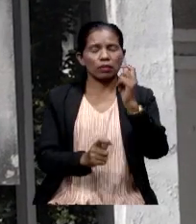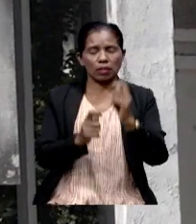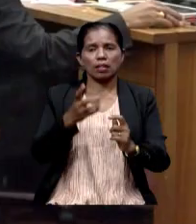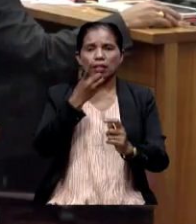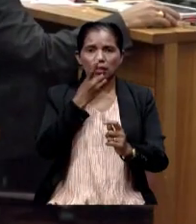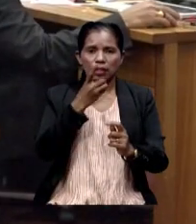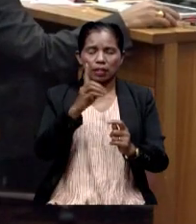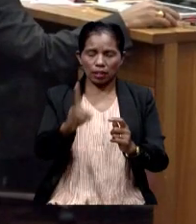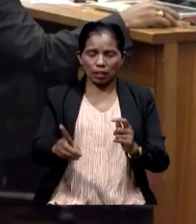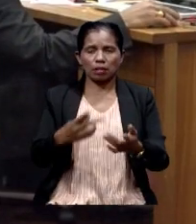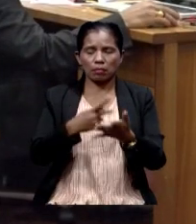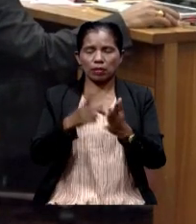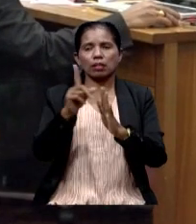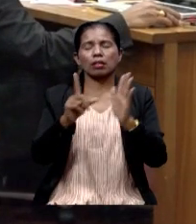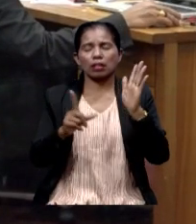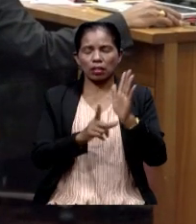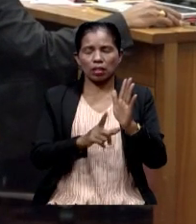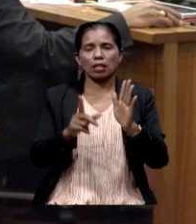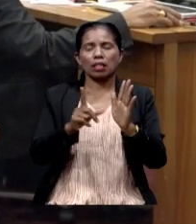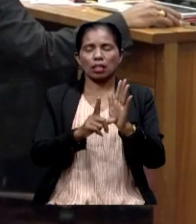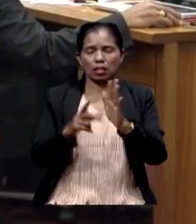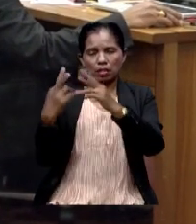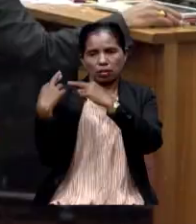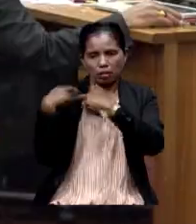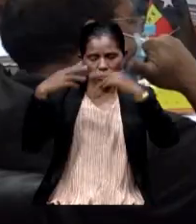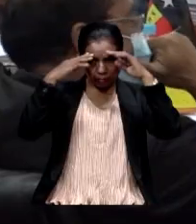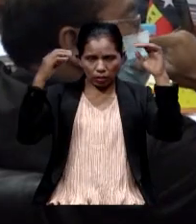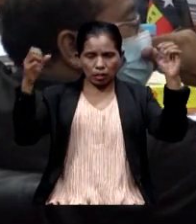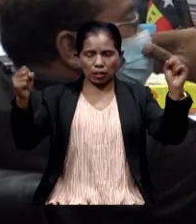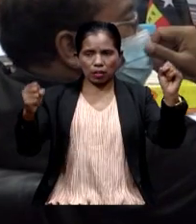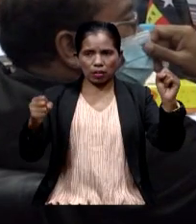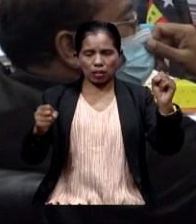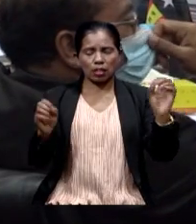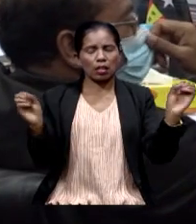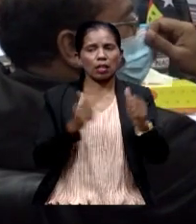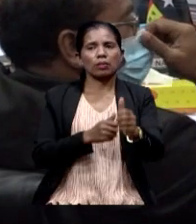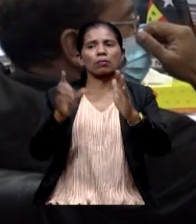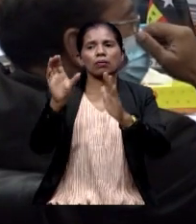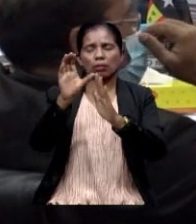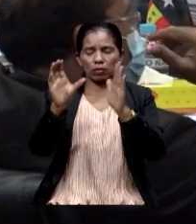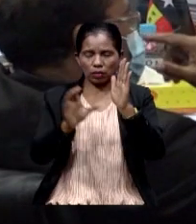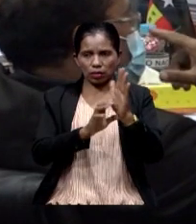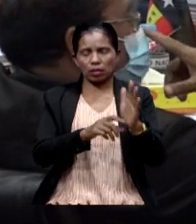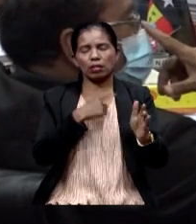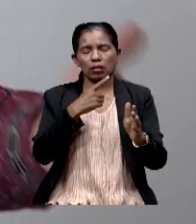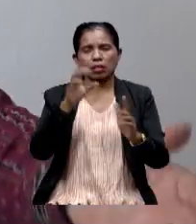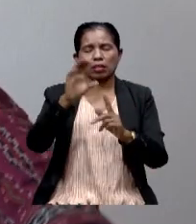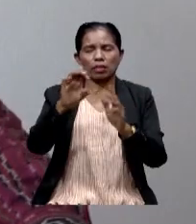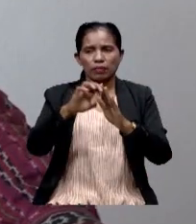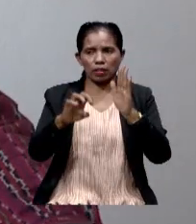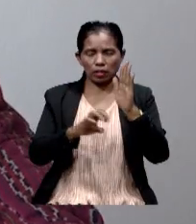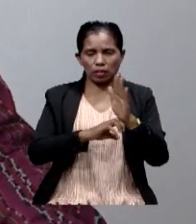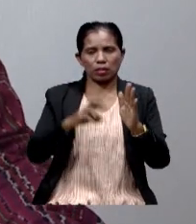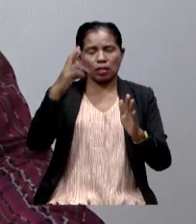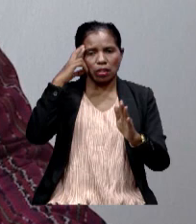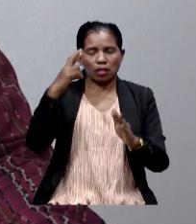ona, catac projeto lei responsabilidade para Presidente da República, né? Inconstitucional, a foi na atual chefe de Estado, José